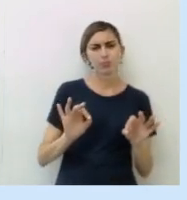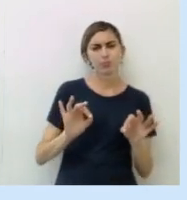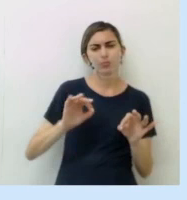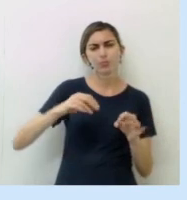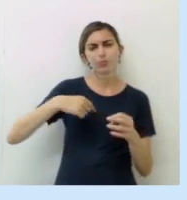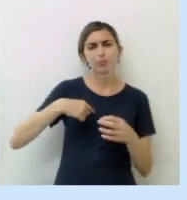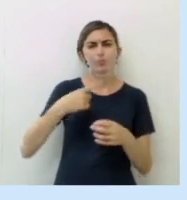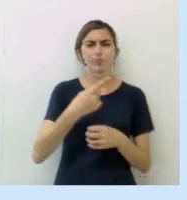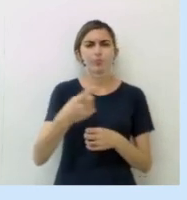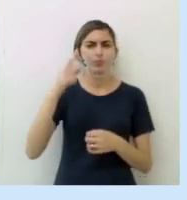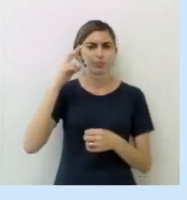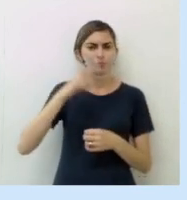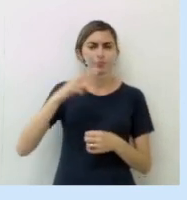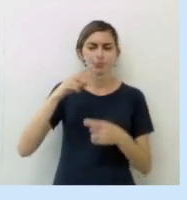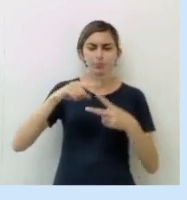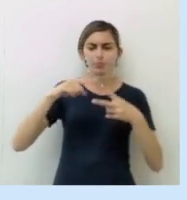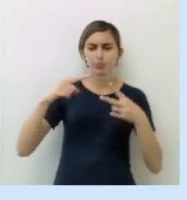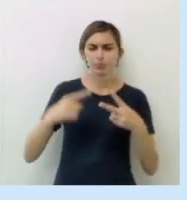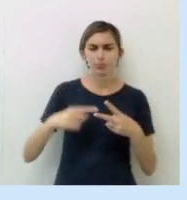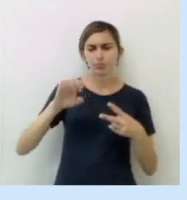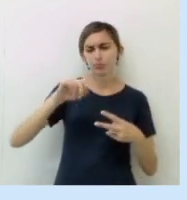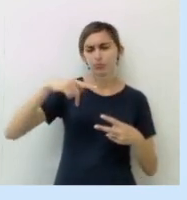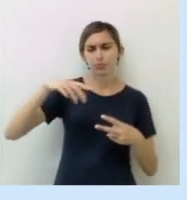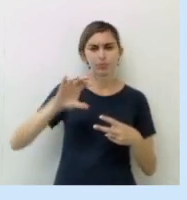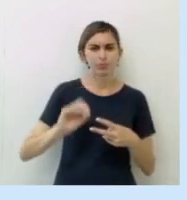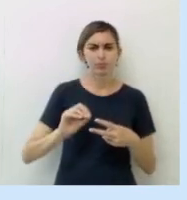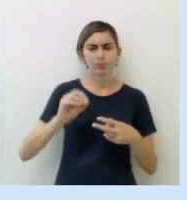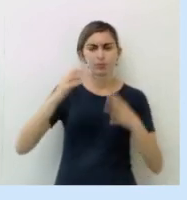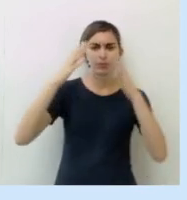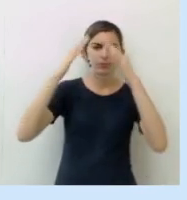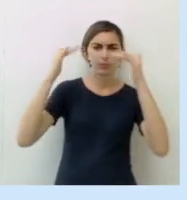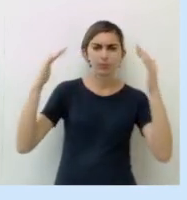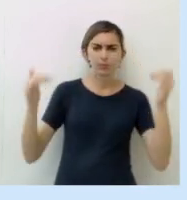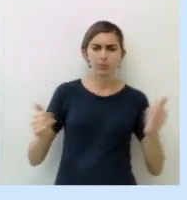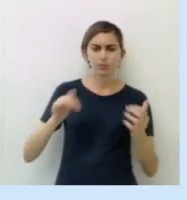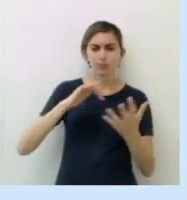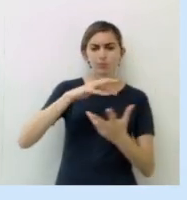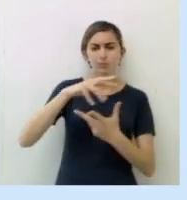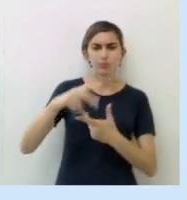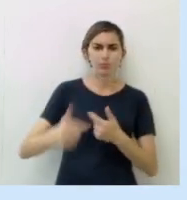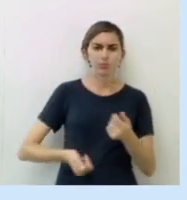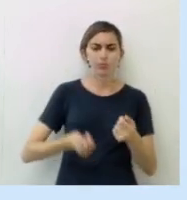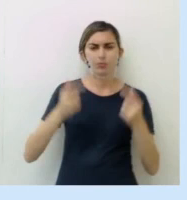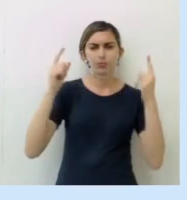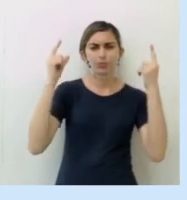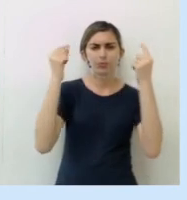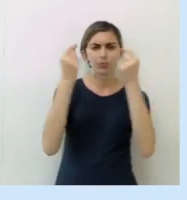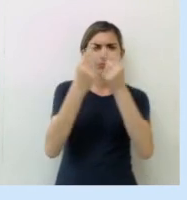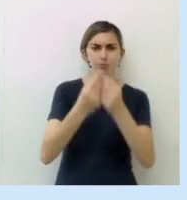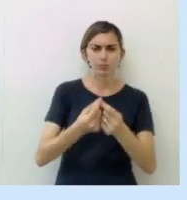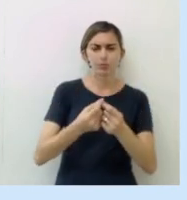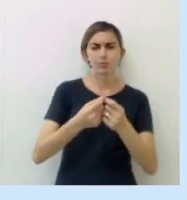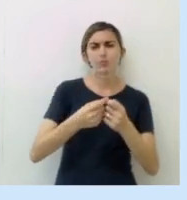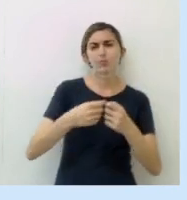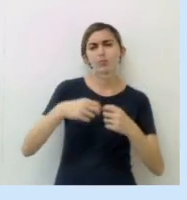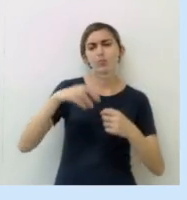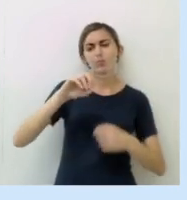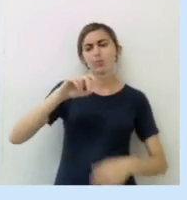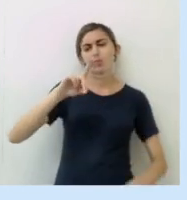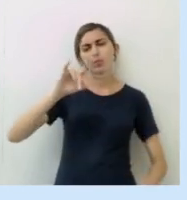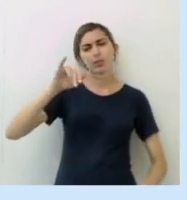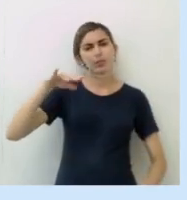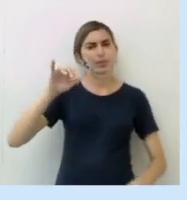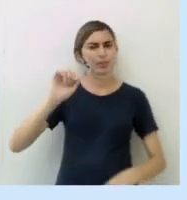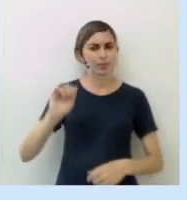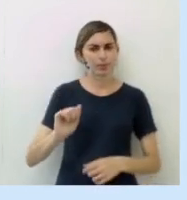sobrenatural. Lembrar que os dois grandes épicos bem famosos do mundo grego é a Ilíada e a